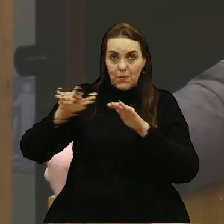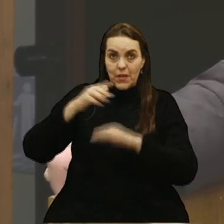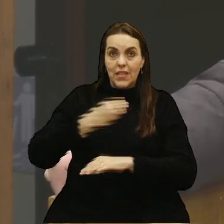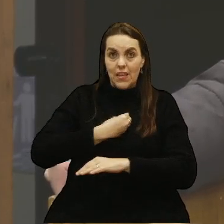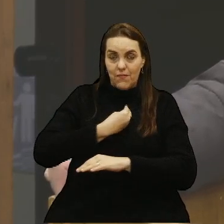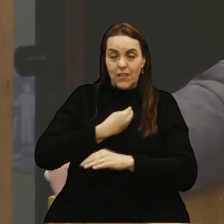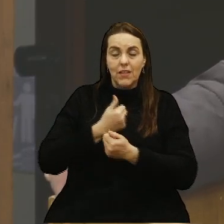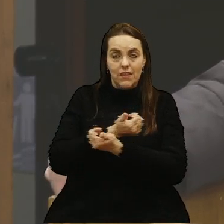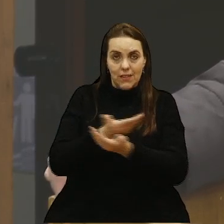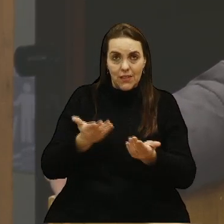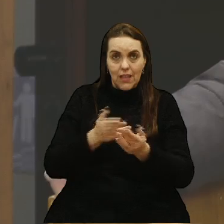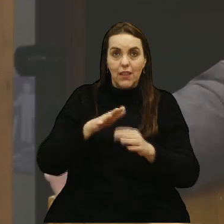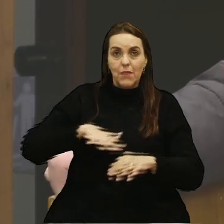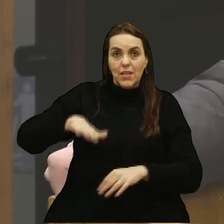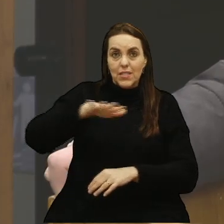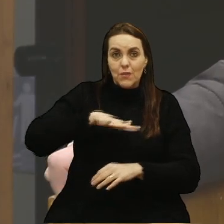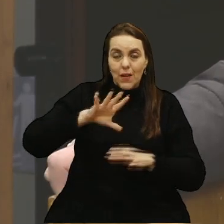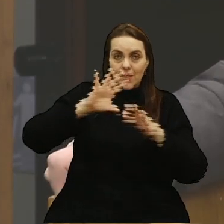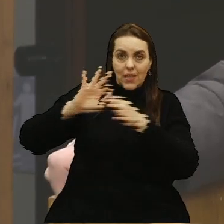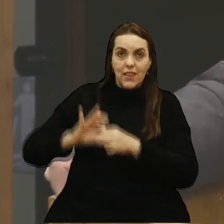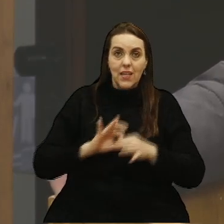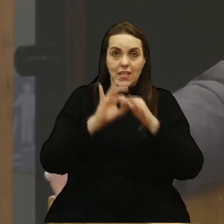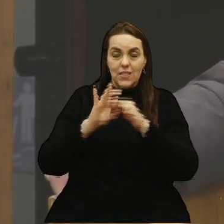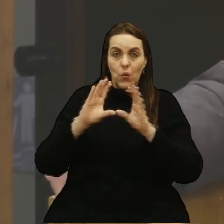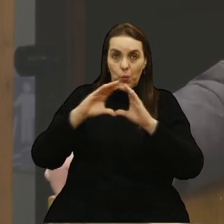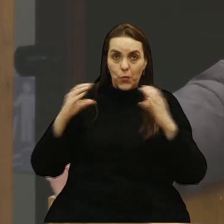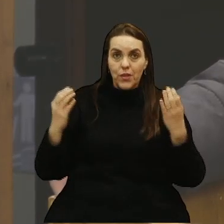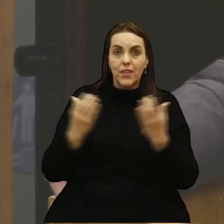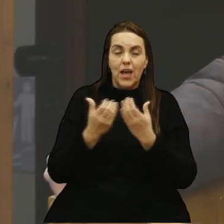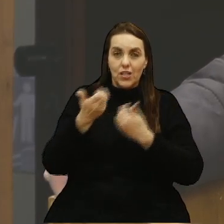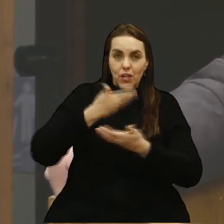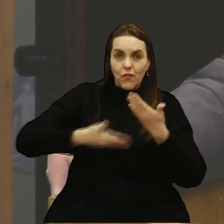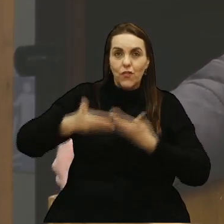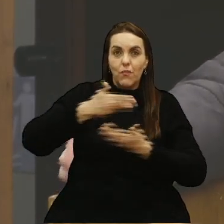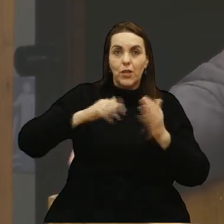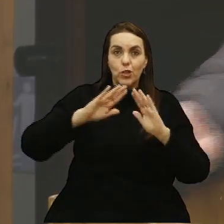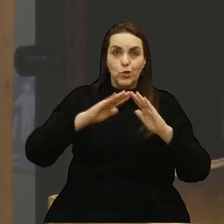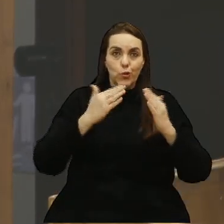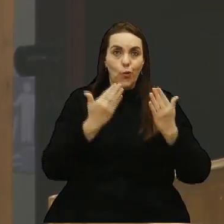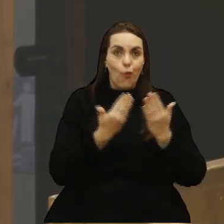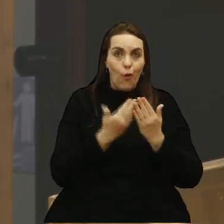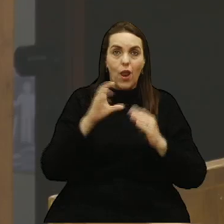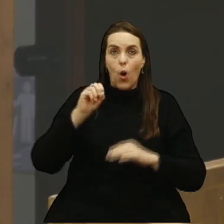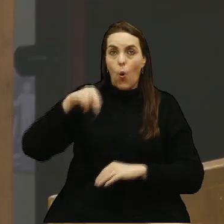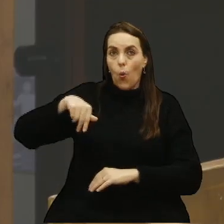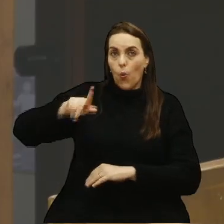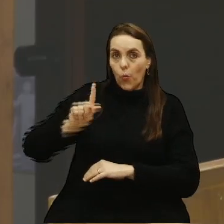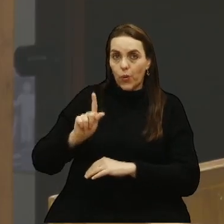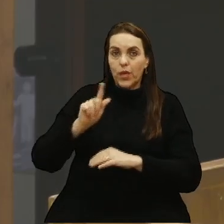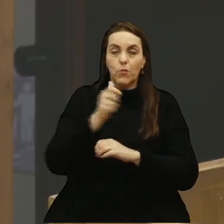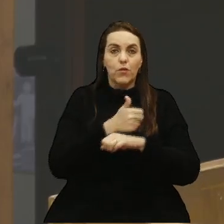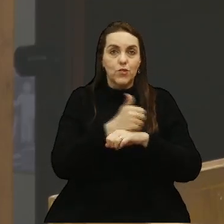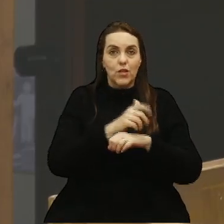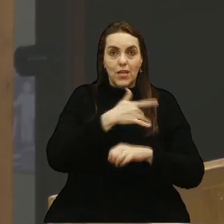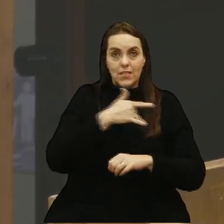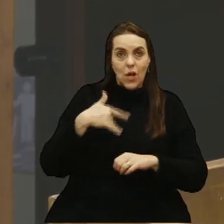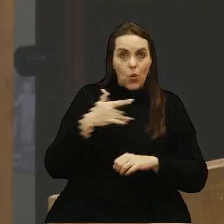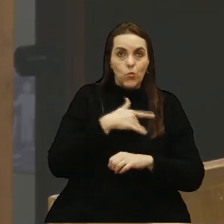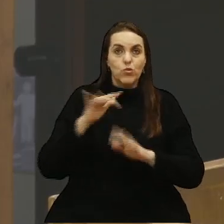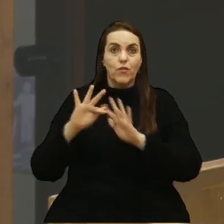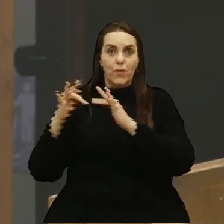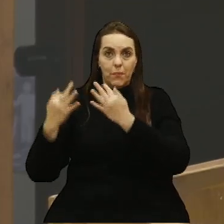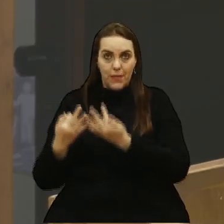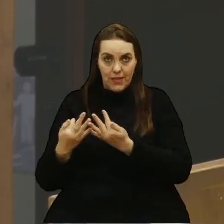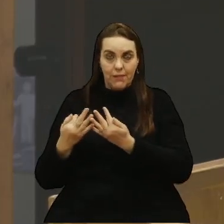um espaço para a integração da comunidade, envolvendo escolas, organizações não governamentais, profissionais de saúde e famílias.